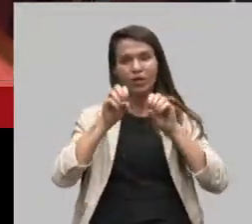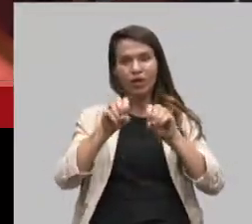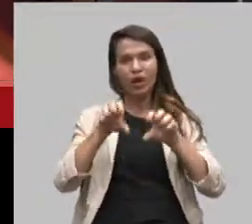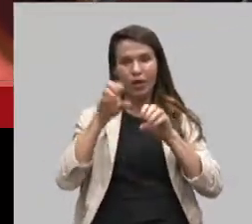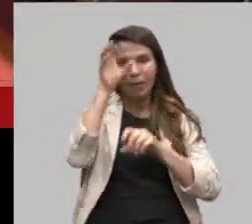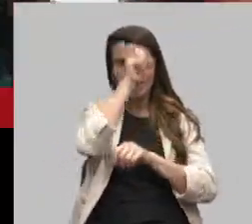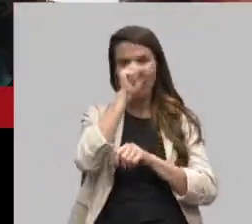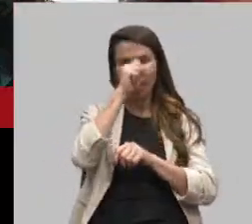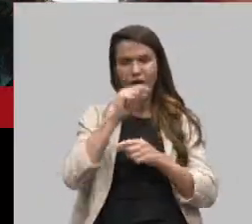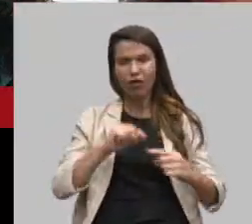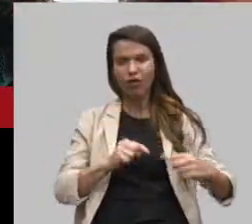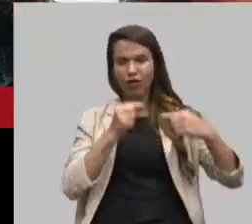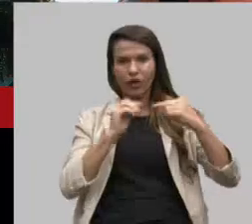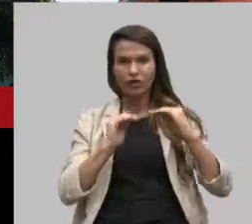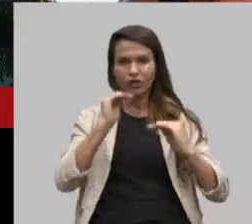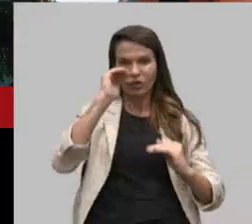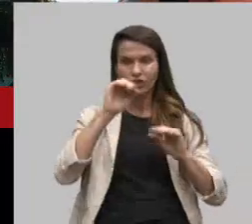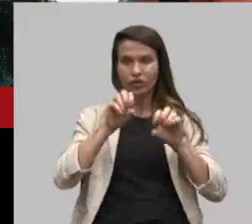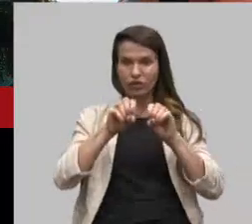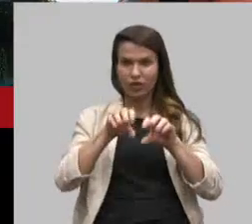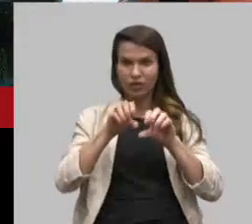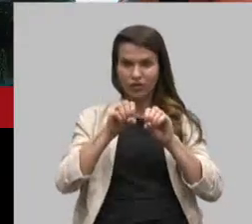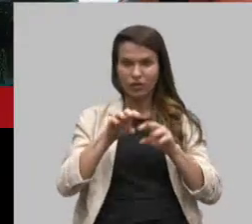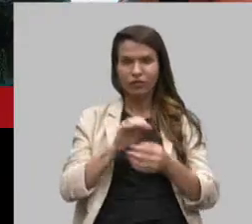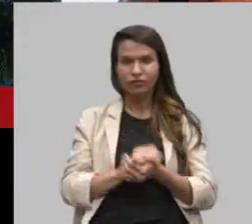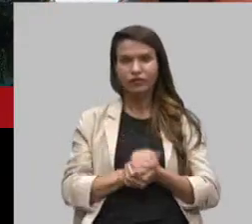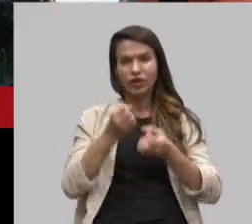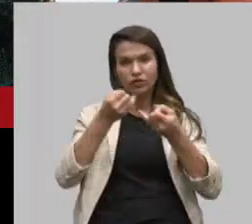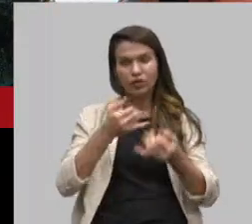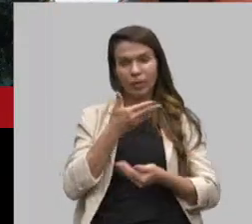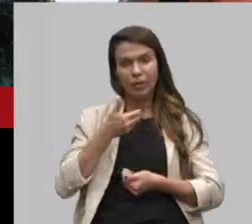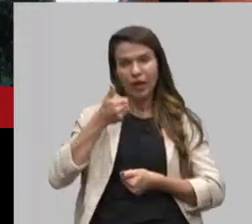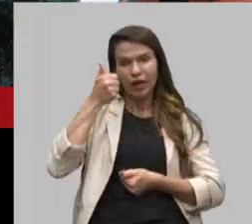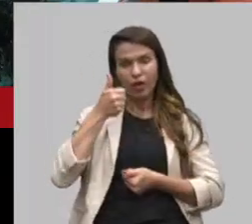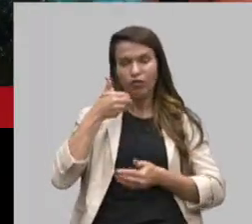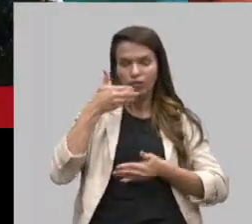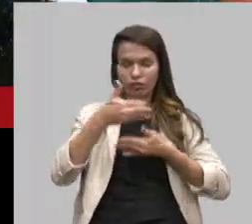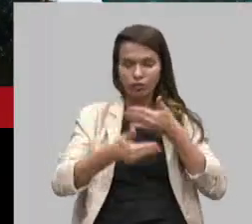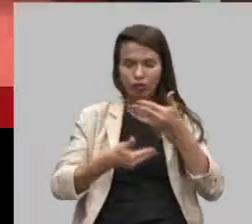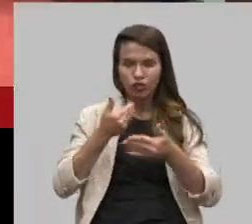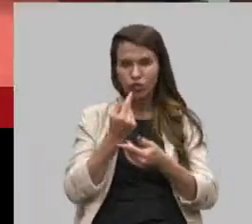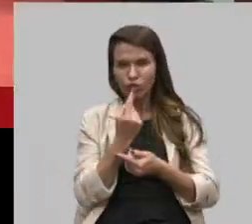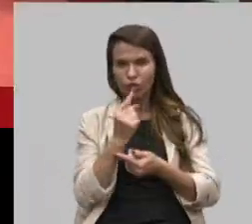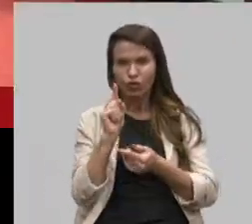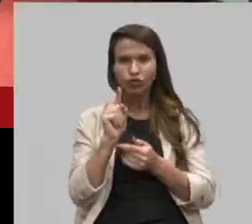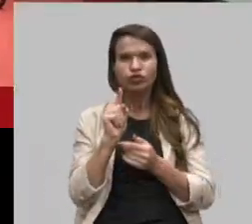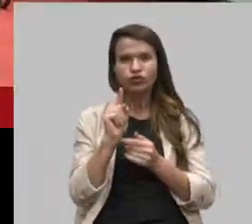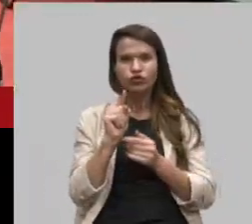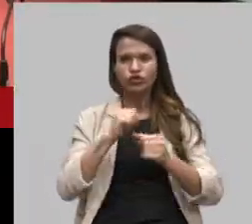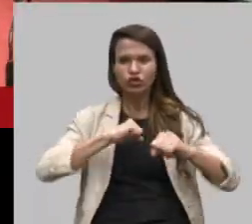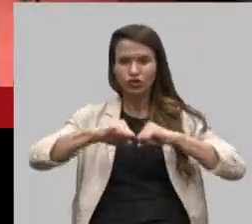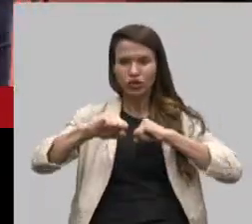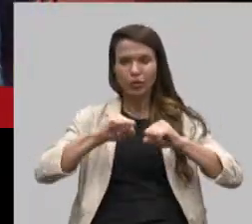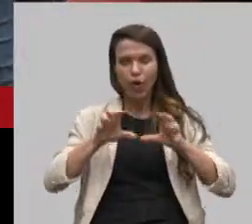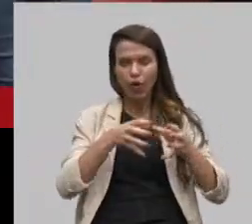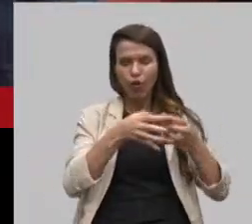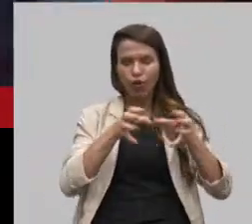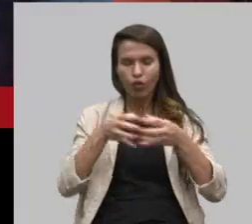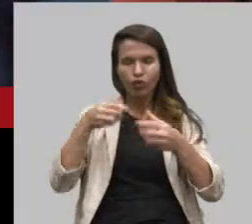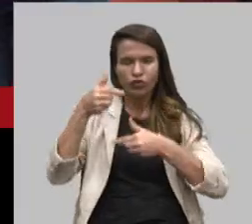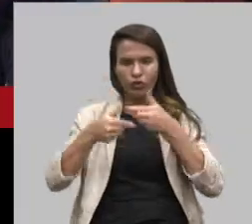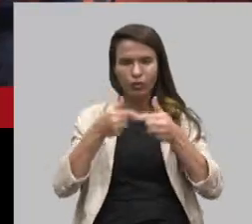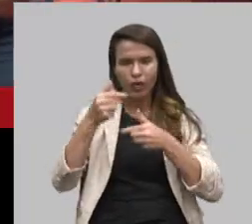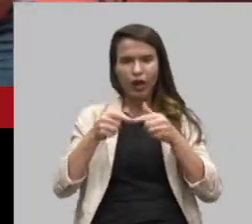das desigualdades educacionais explicando melhor durante os últimos debates os grupos de Trabalho tanto no interior